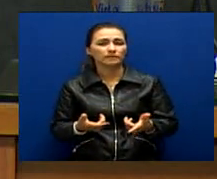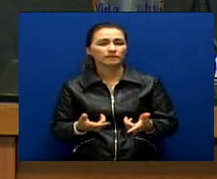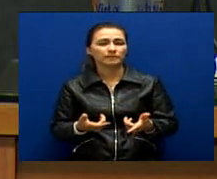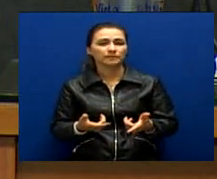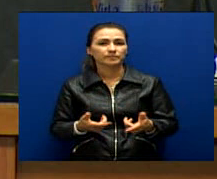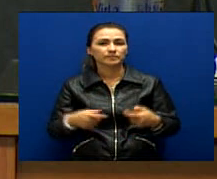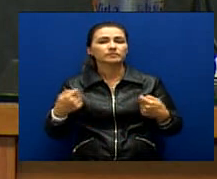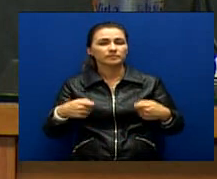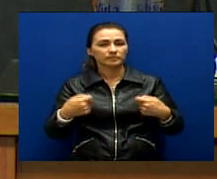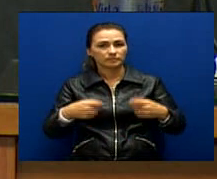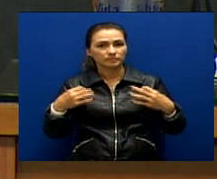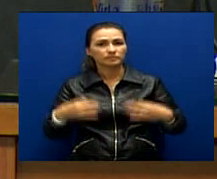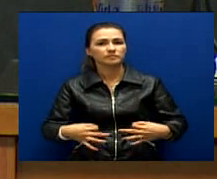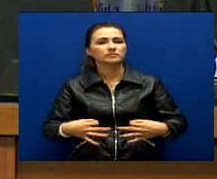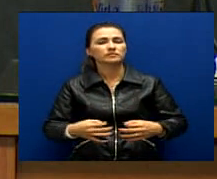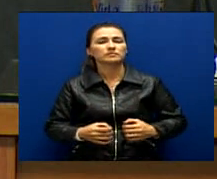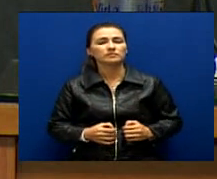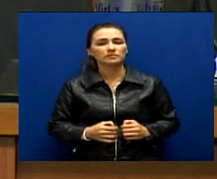legal